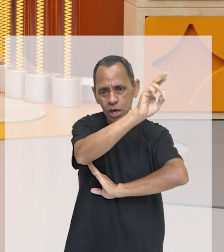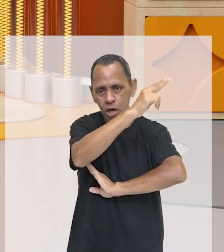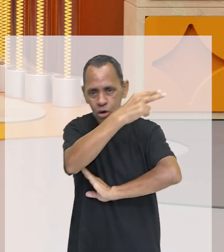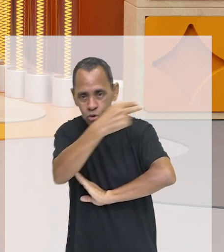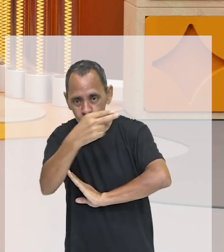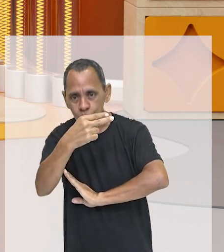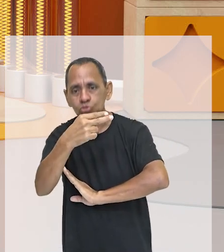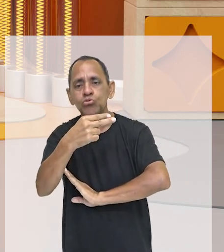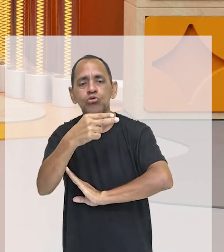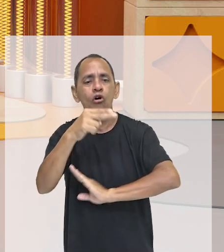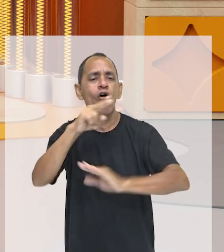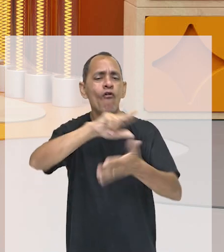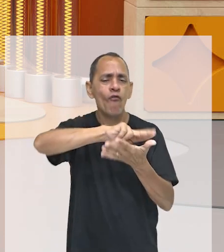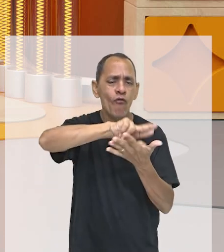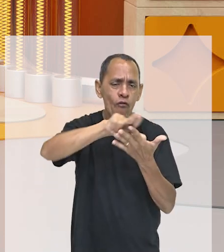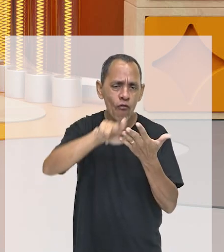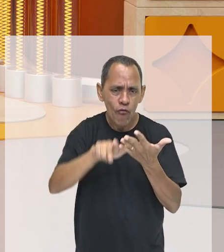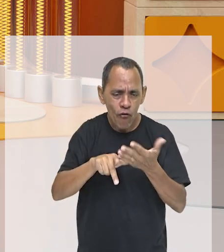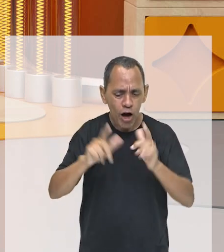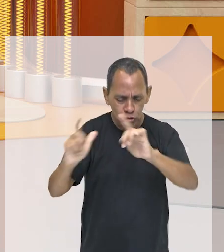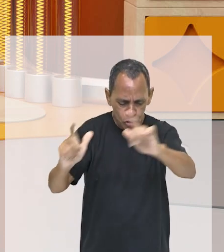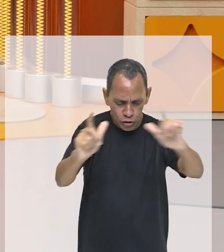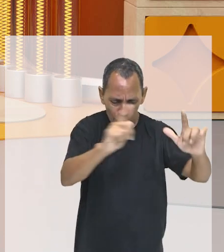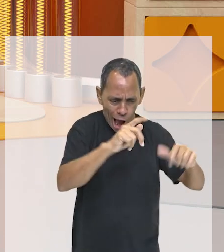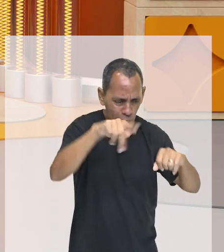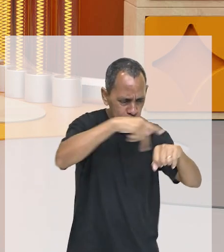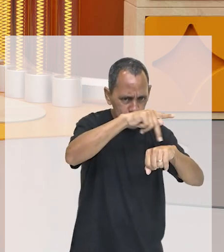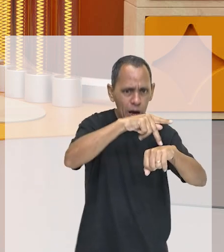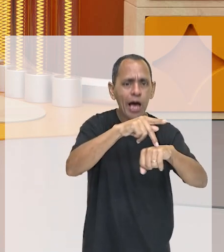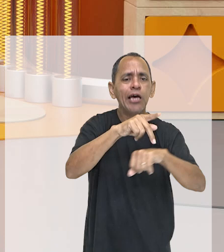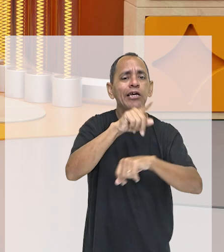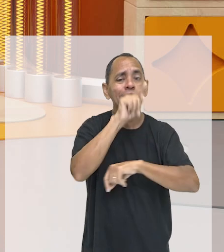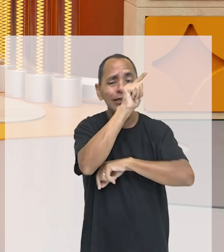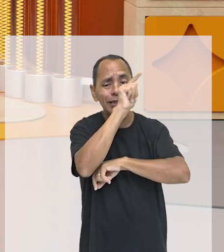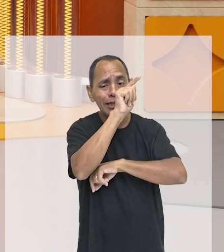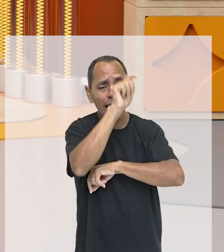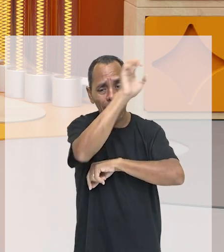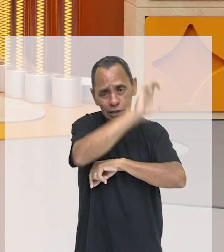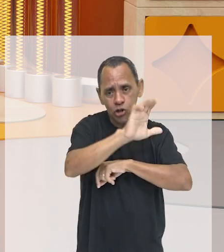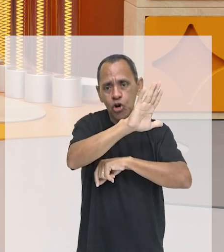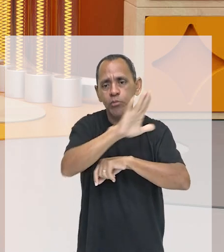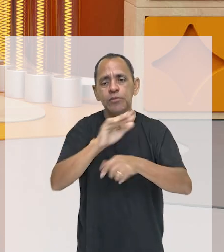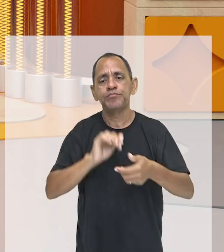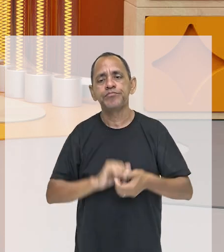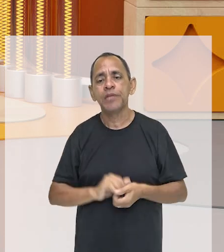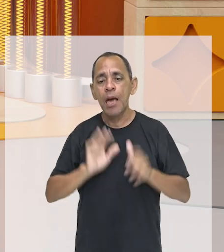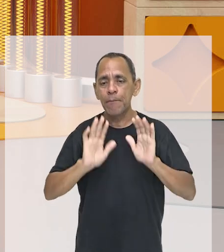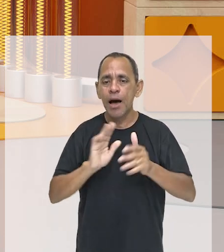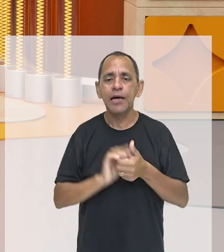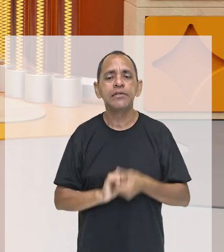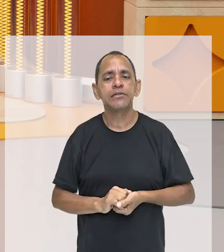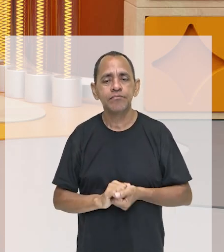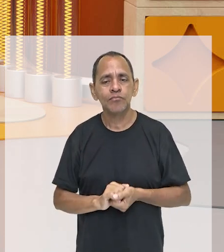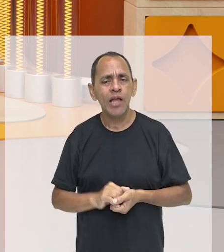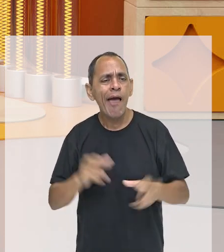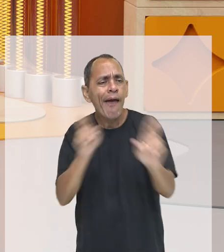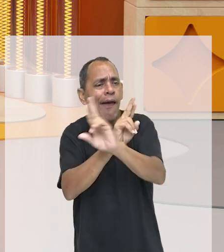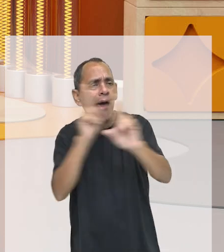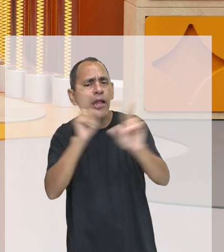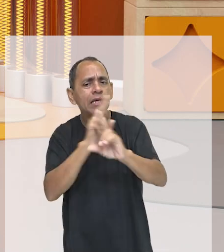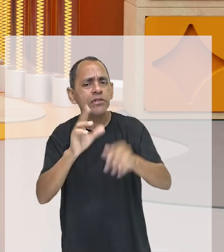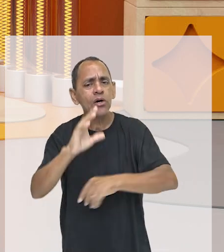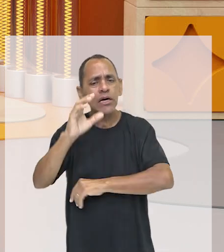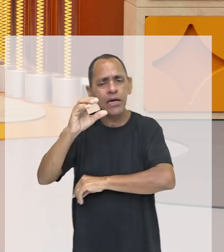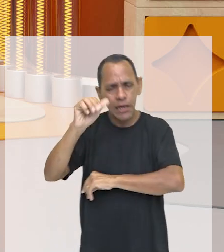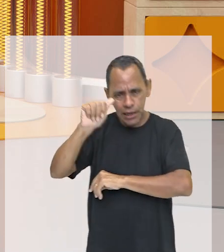vários países europeus. Agora, em relação, né, ao câmbio, como é que a gente observa aí, como é